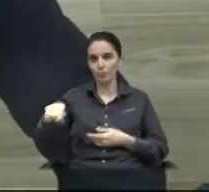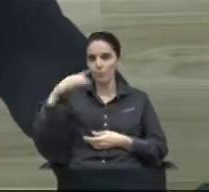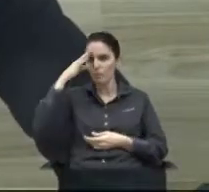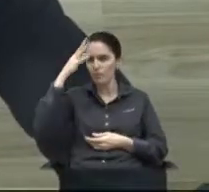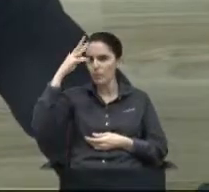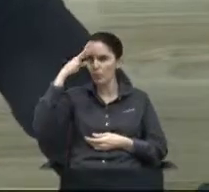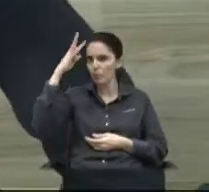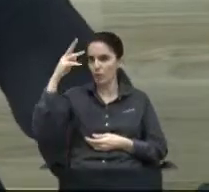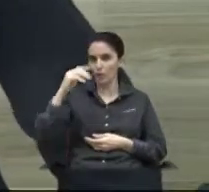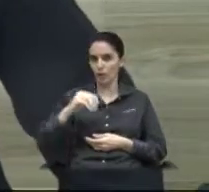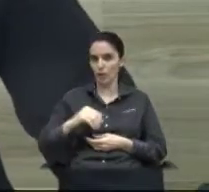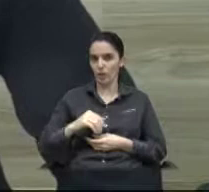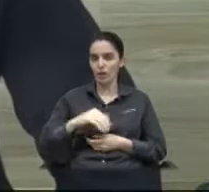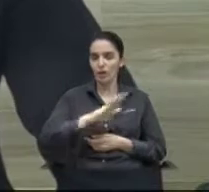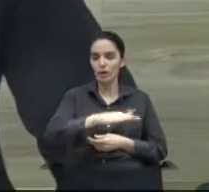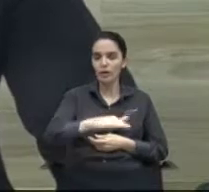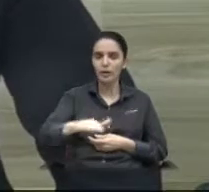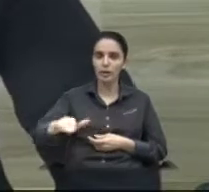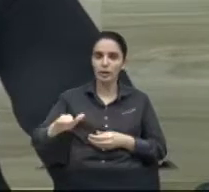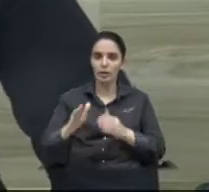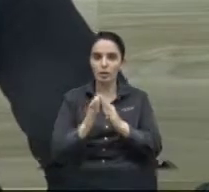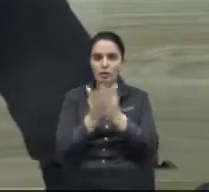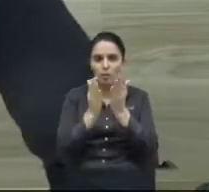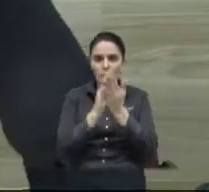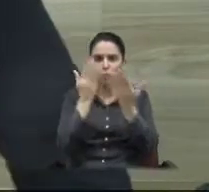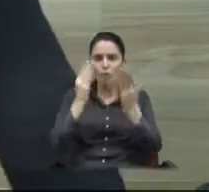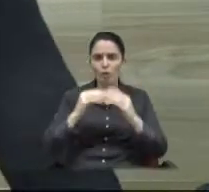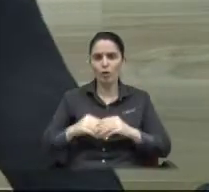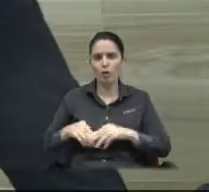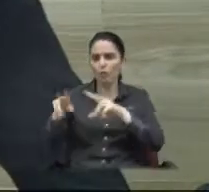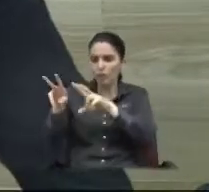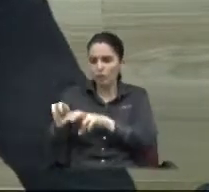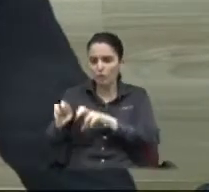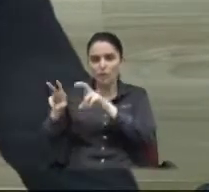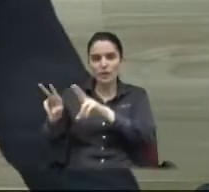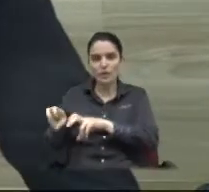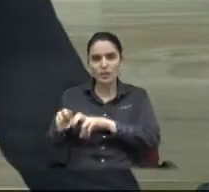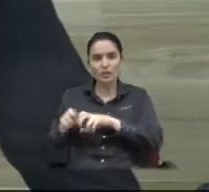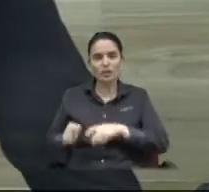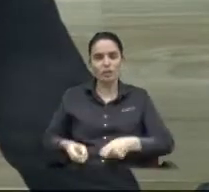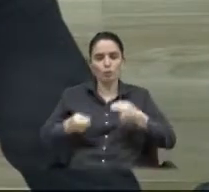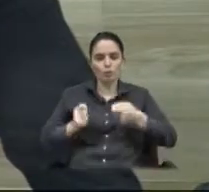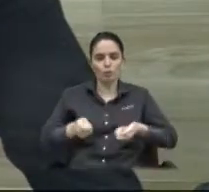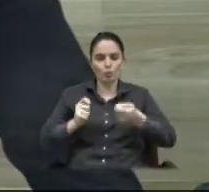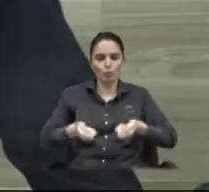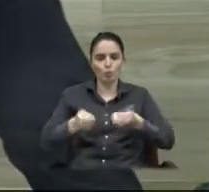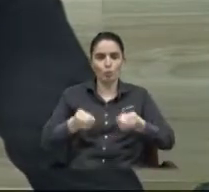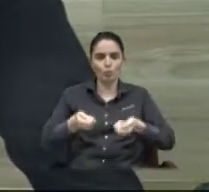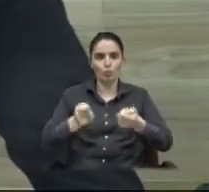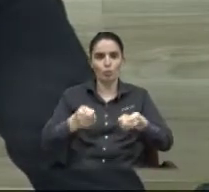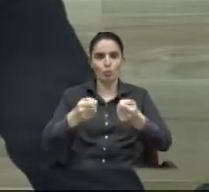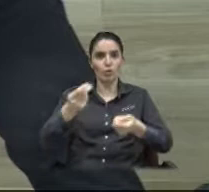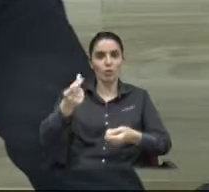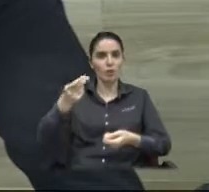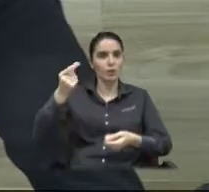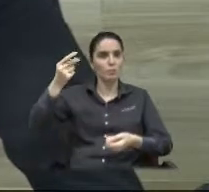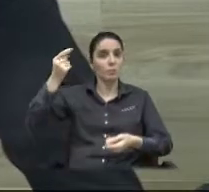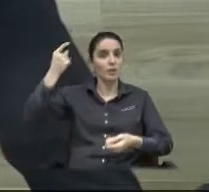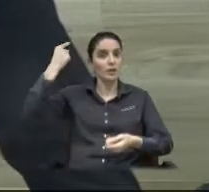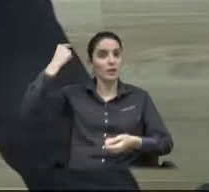criança pobre, no meio daquele engenho, andando de carroça, e uma